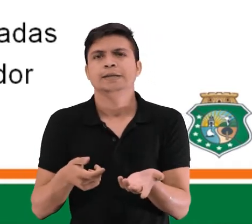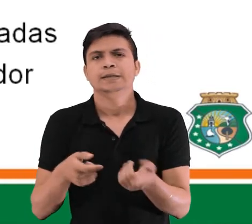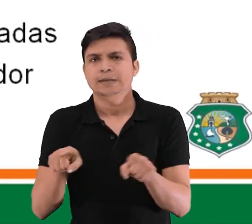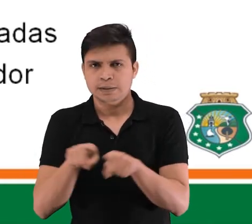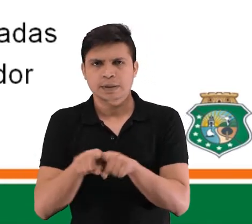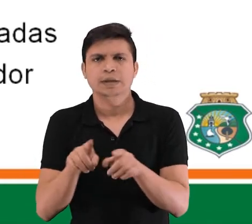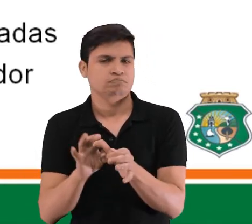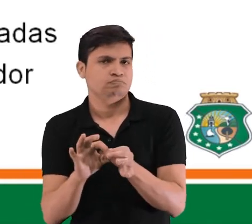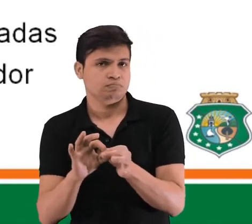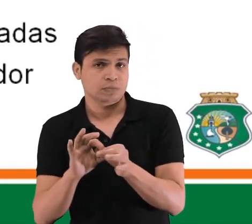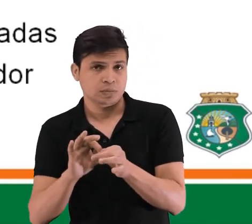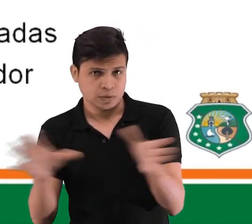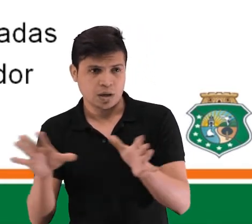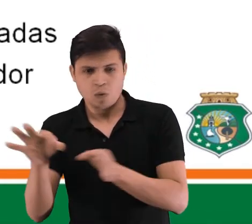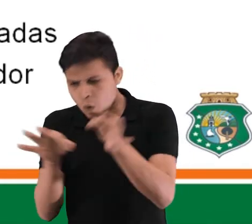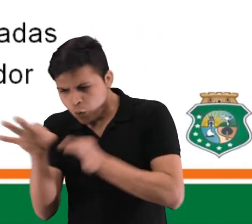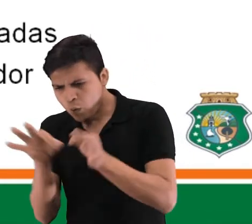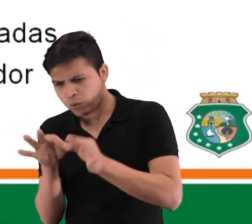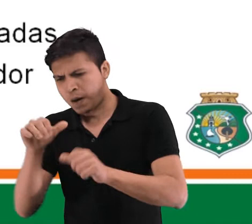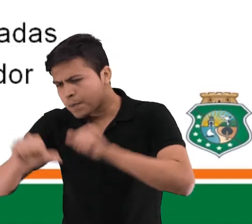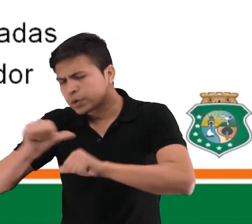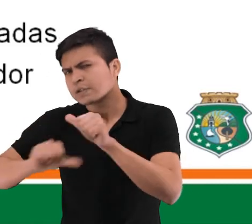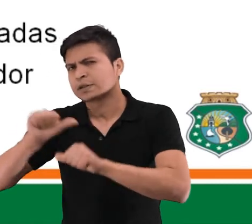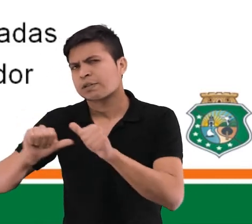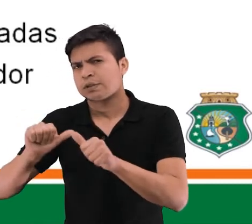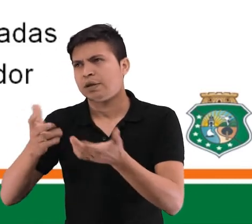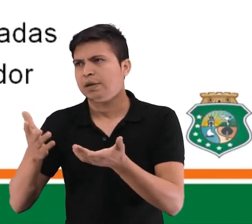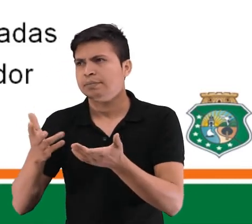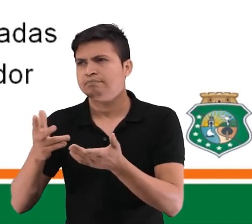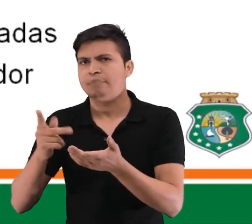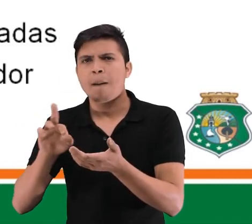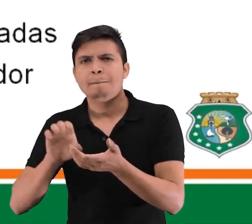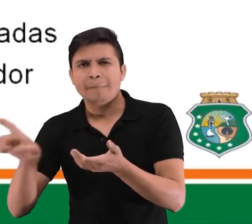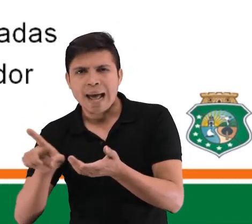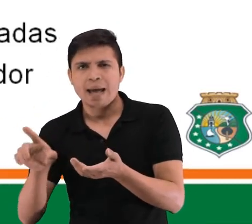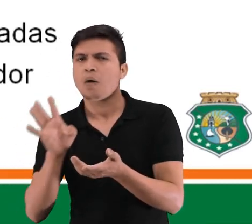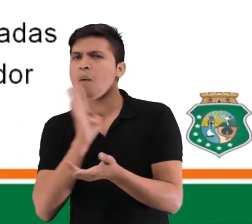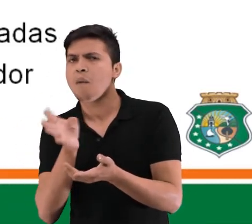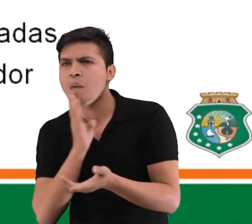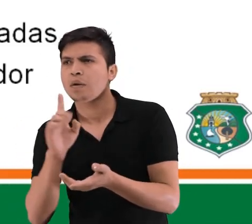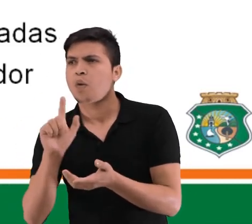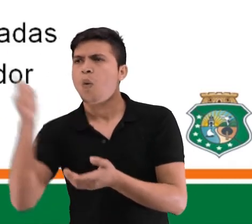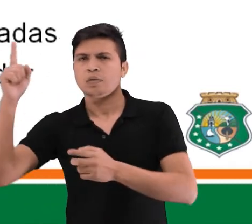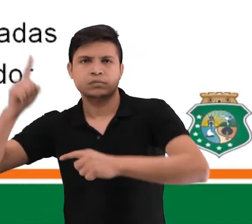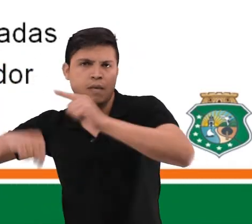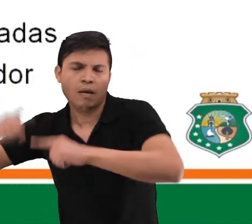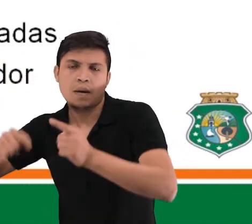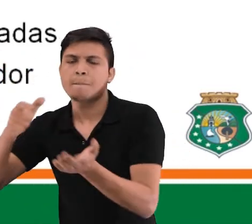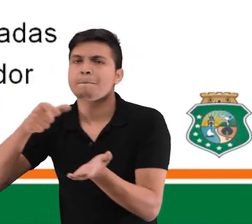habilitar a configuração pré-reconhecimento das outras peças, como